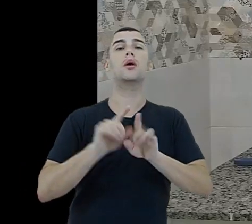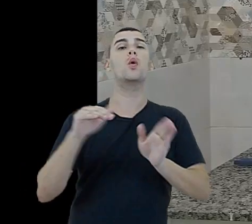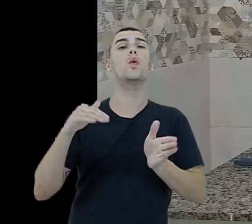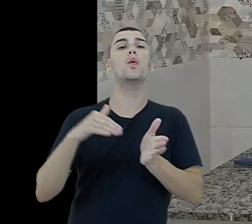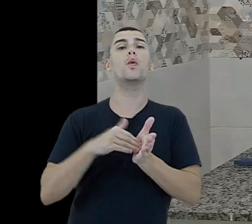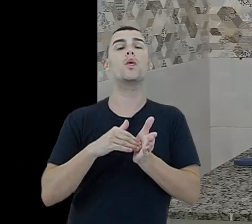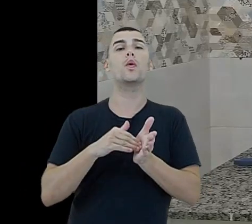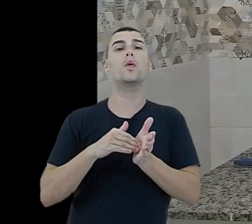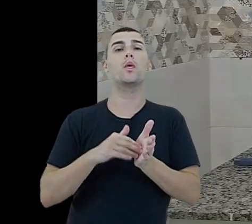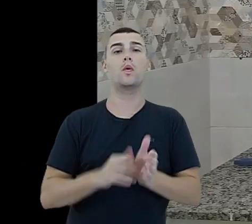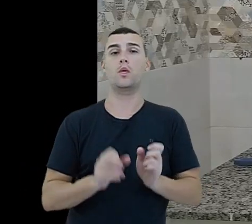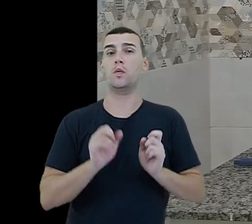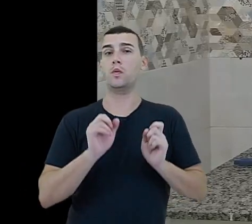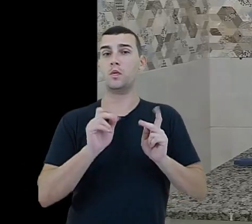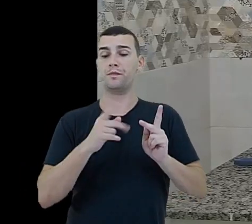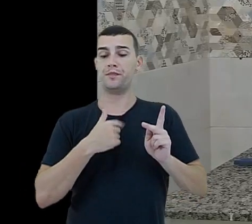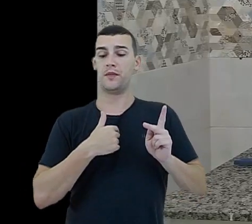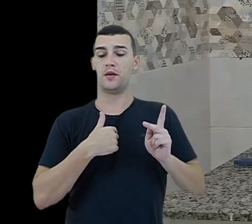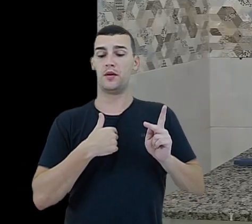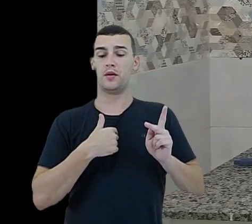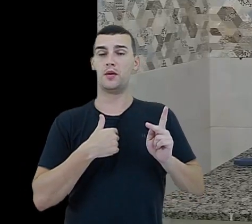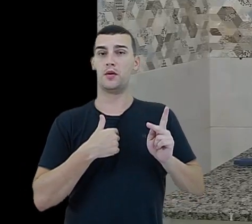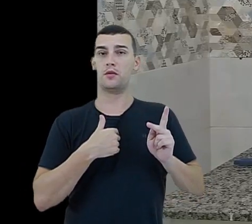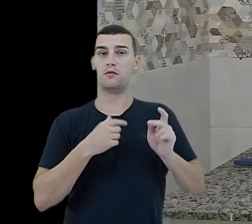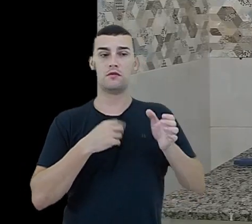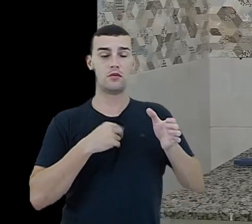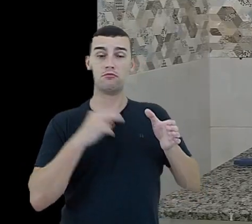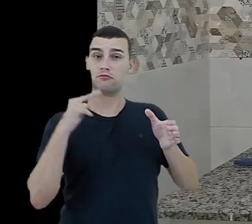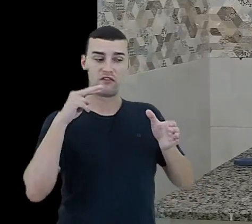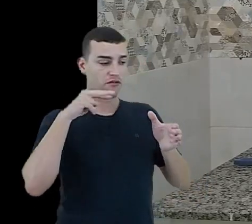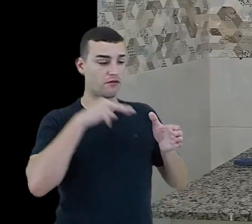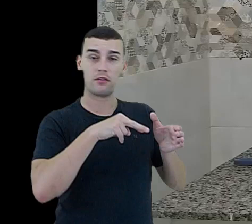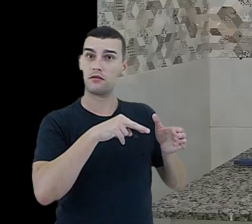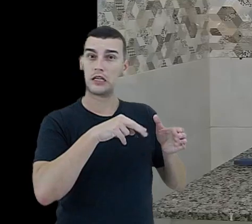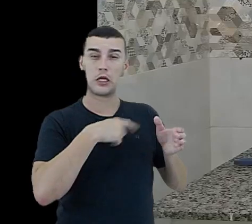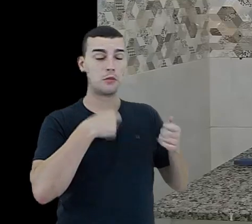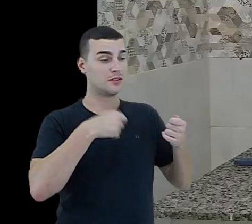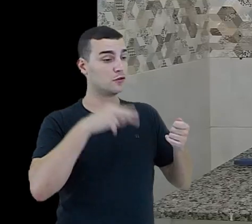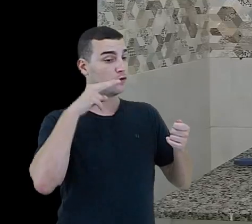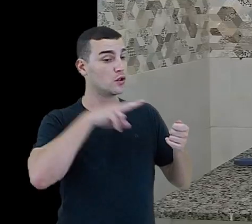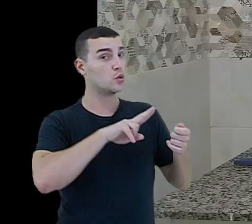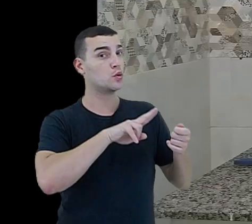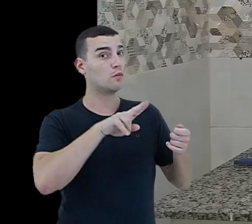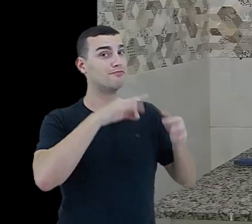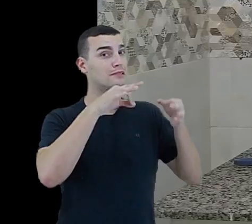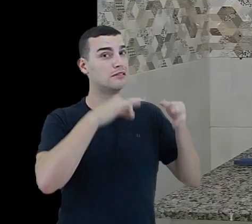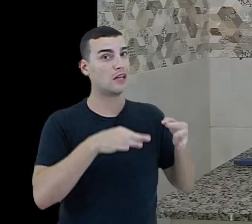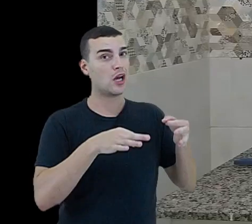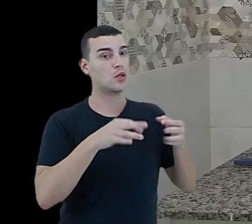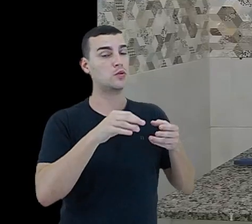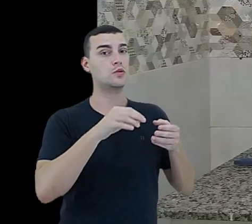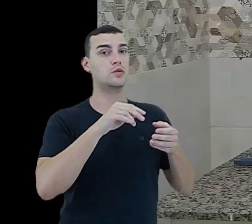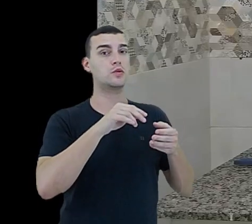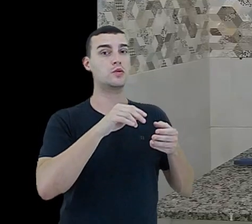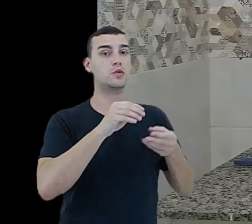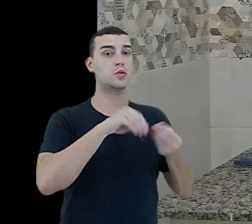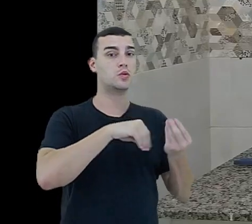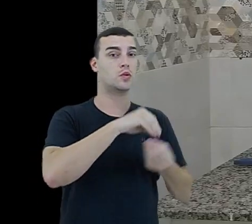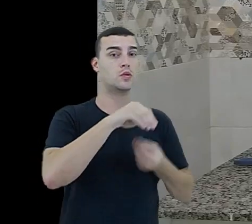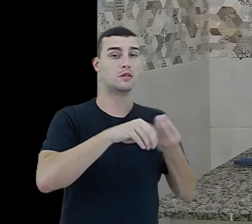fim, quando eu produzir uma solução, eu tenho que identificar essa solução, e isso é super importante,